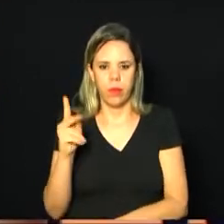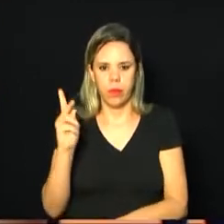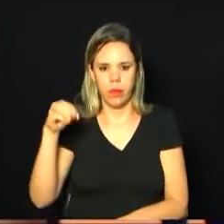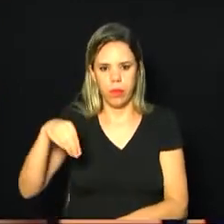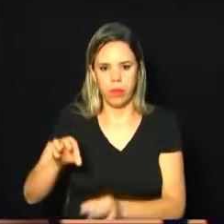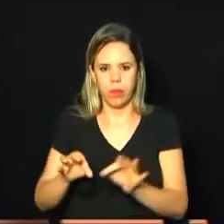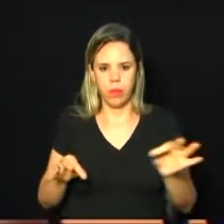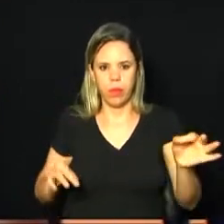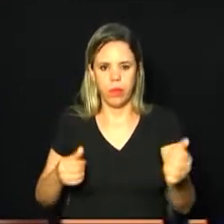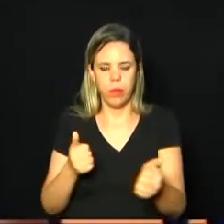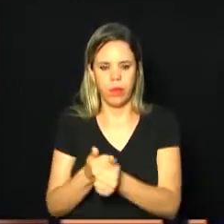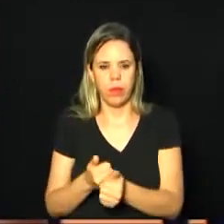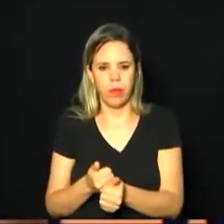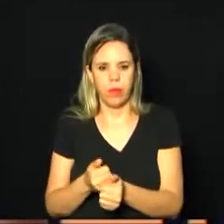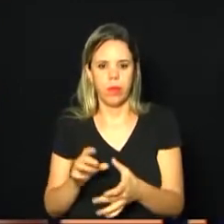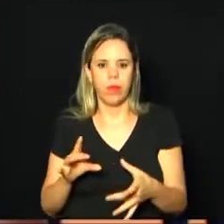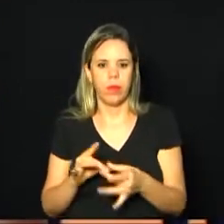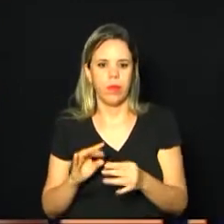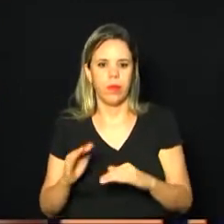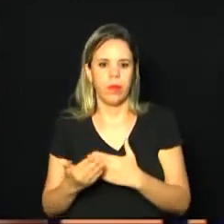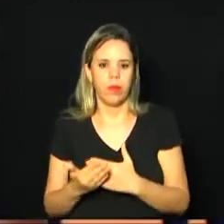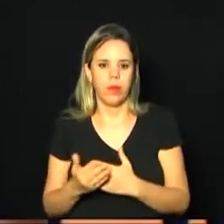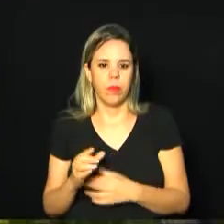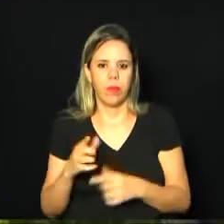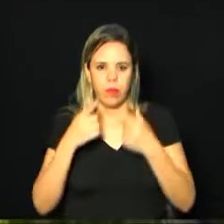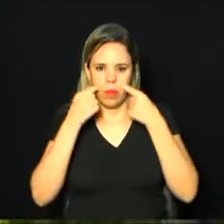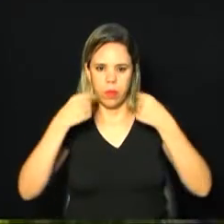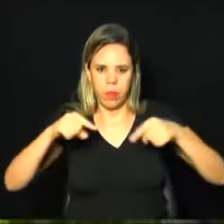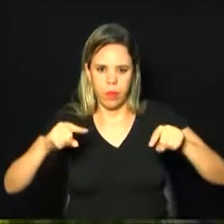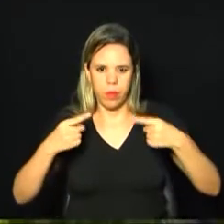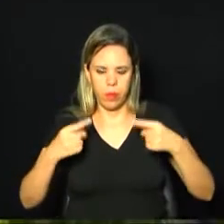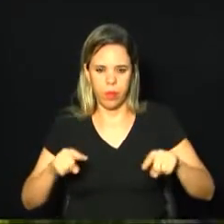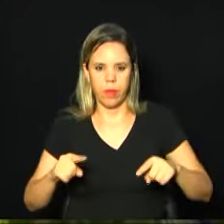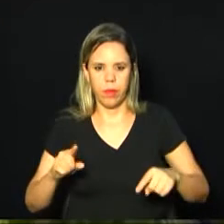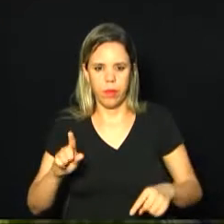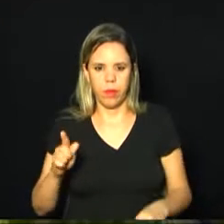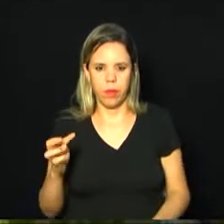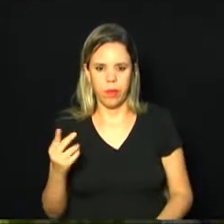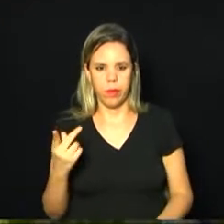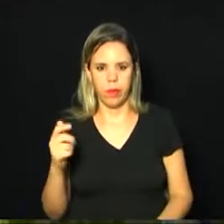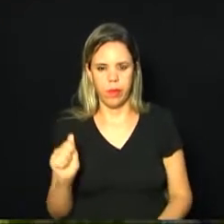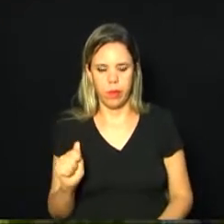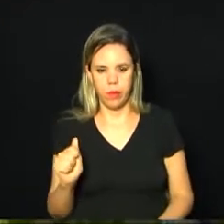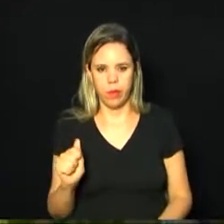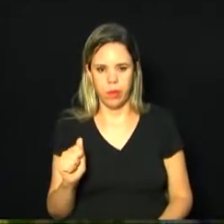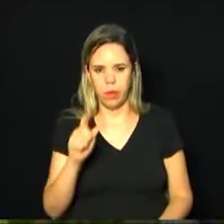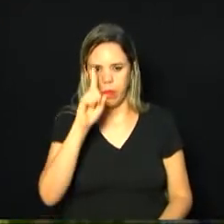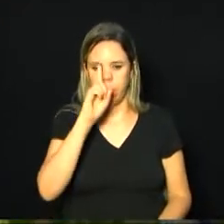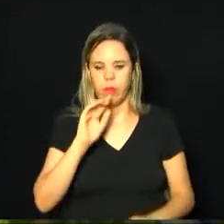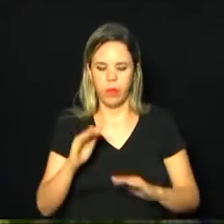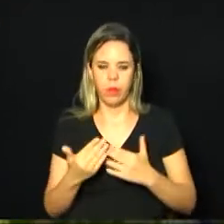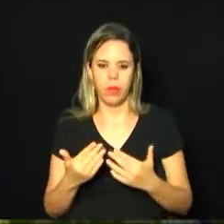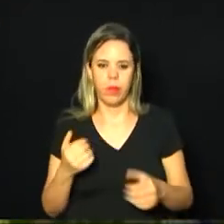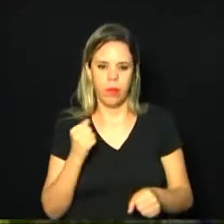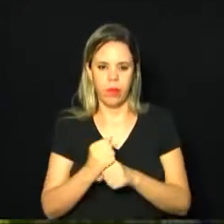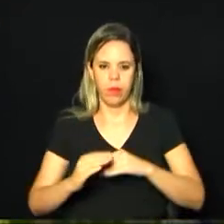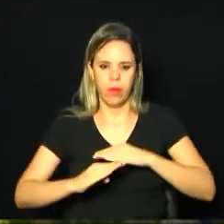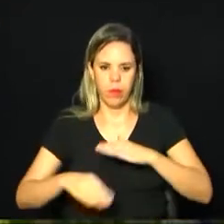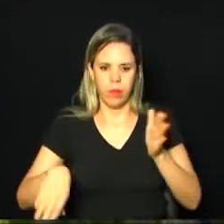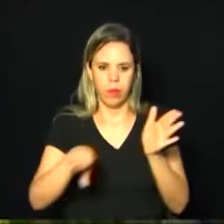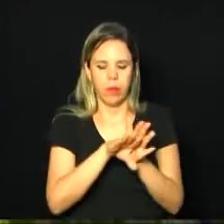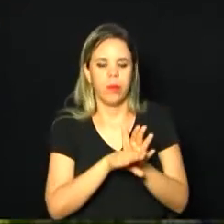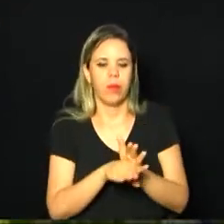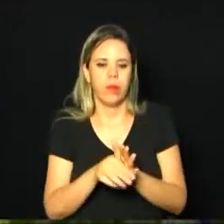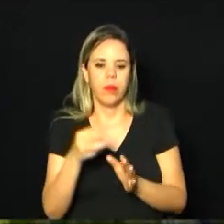da região que engloba ainda os bairros Carlos Gomes gargantilha e Recanto dos Dourados o asfalto vai